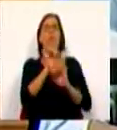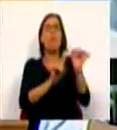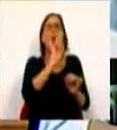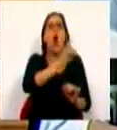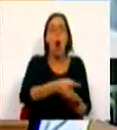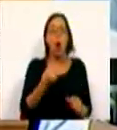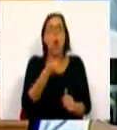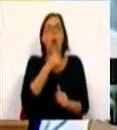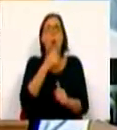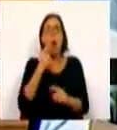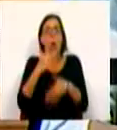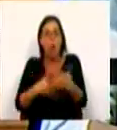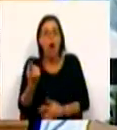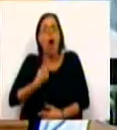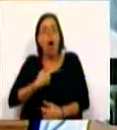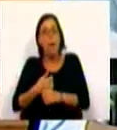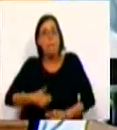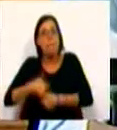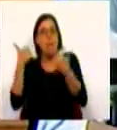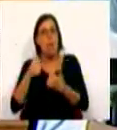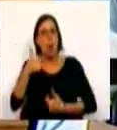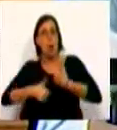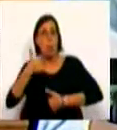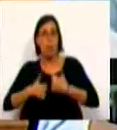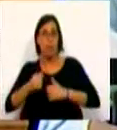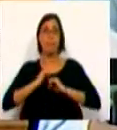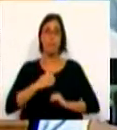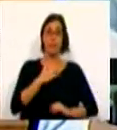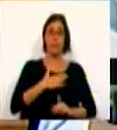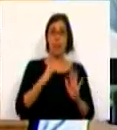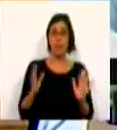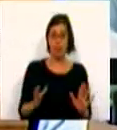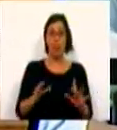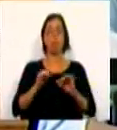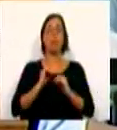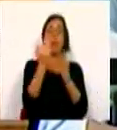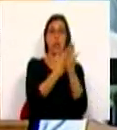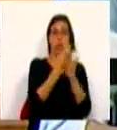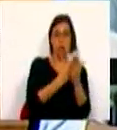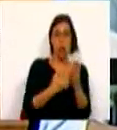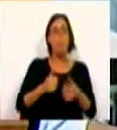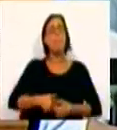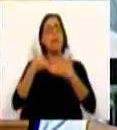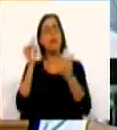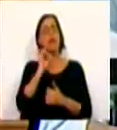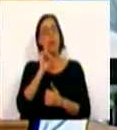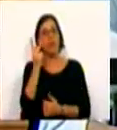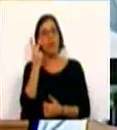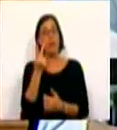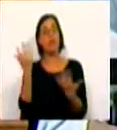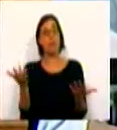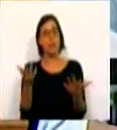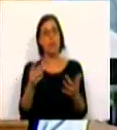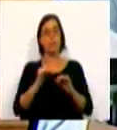como devemos continuar a trabalhar na melhoria da competitividade das nossas empresas, da nossa economia e na melhoria da qualidade de vida